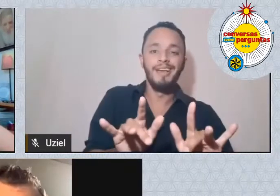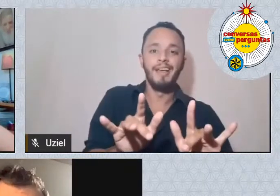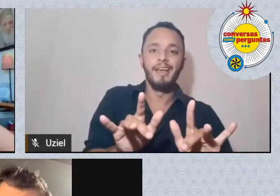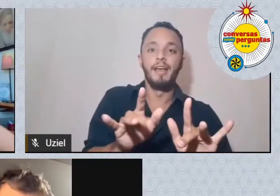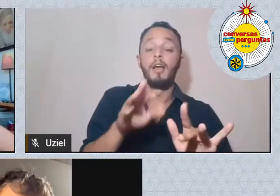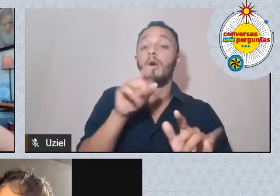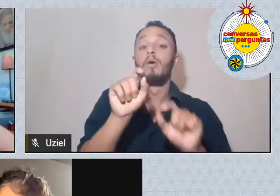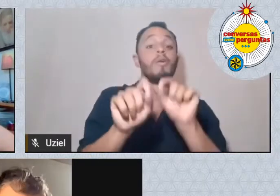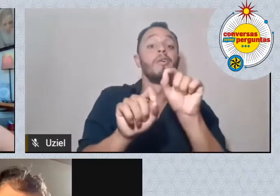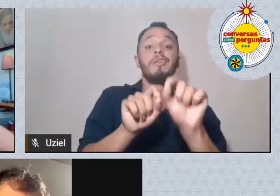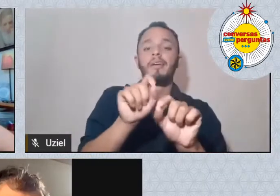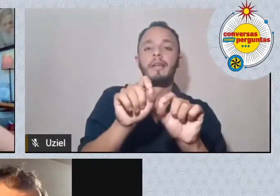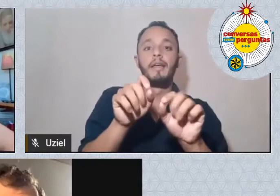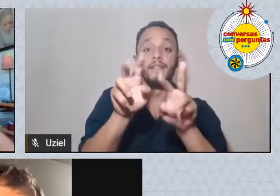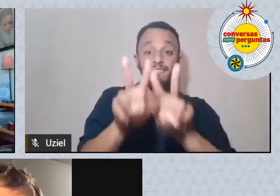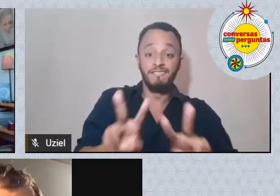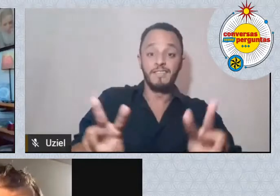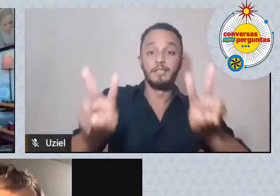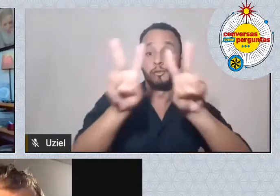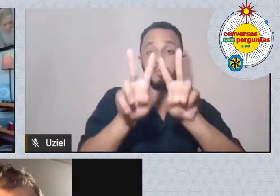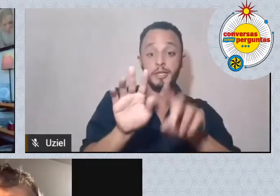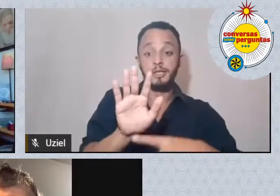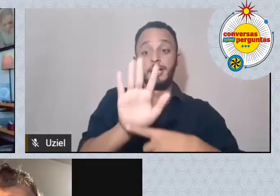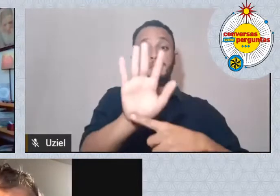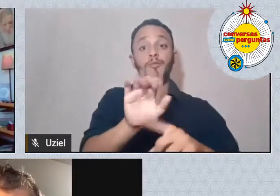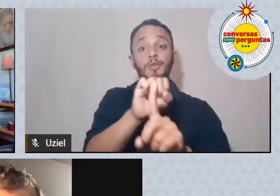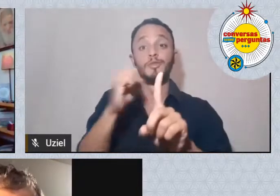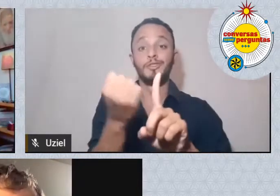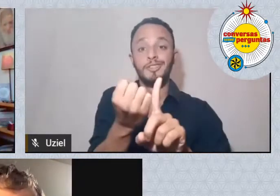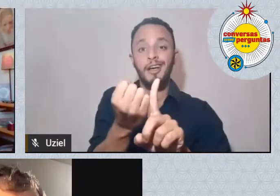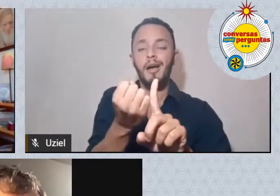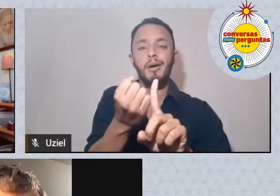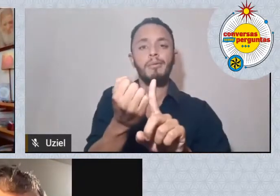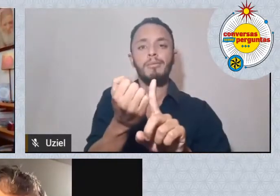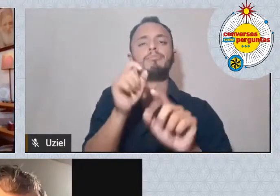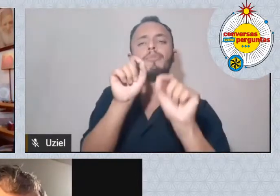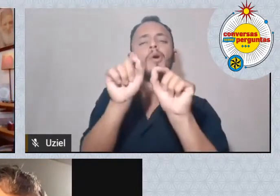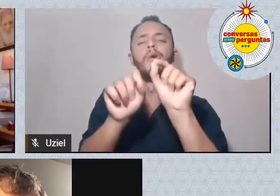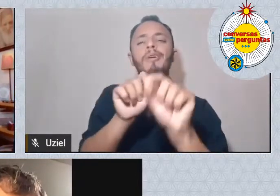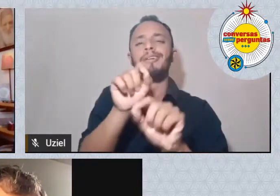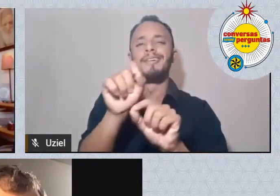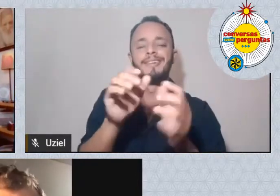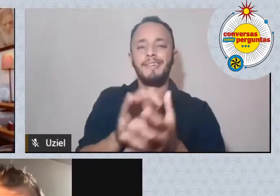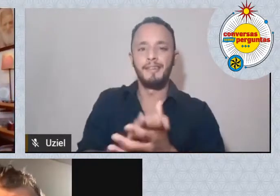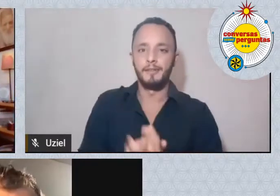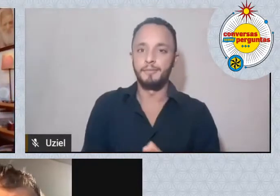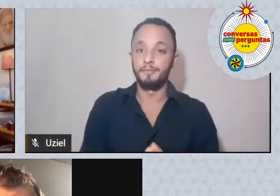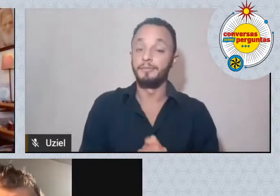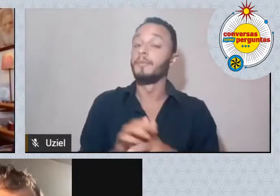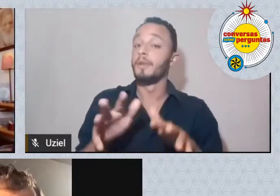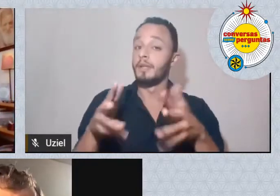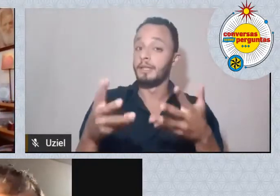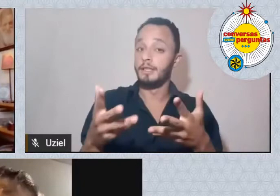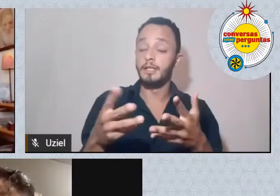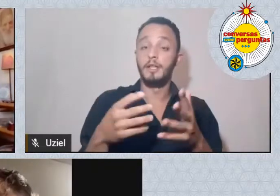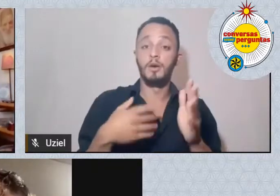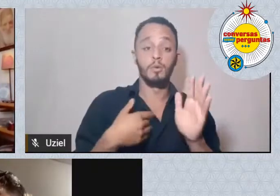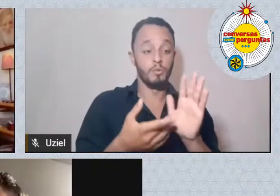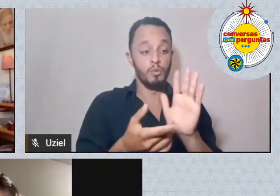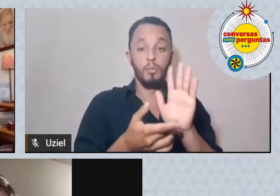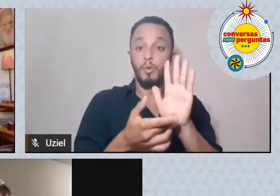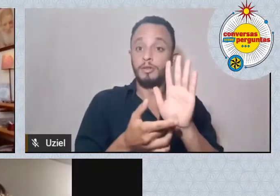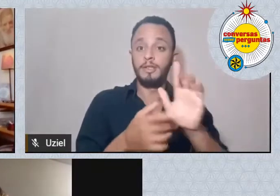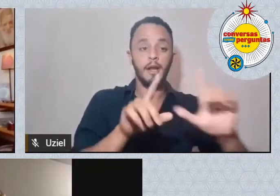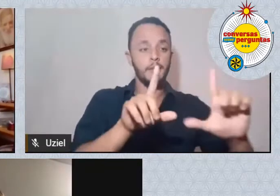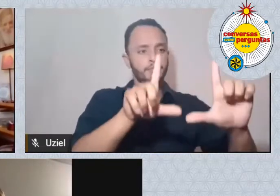visibilidade. Isso é muito legal. E eu queria, então, destacar um conjunto de instalações ocorridas em Paris, também